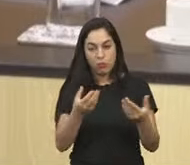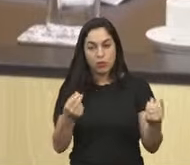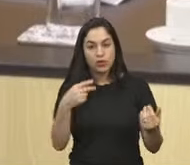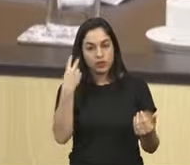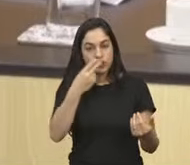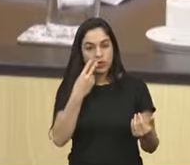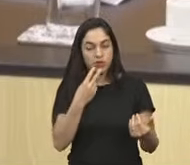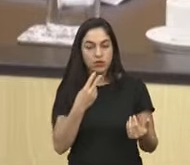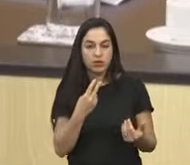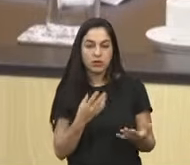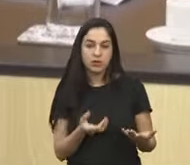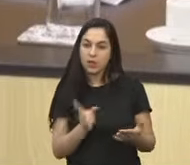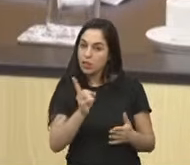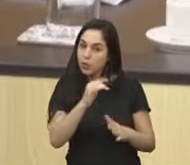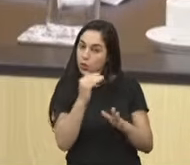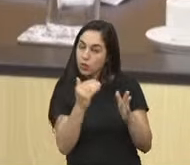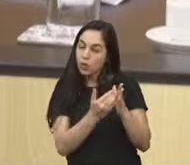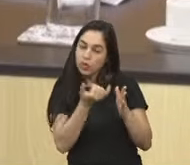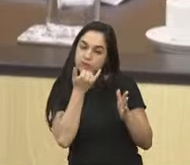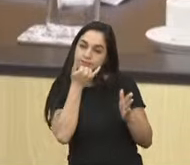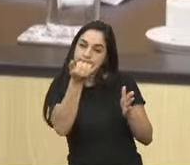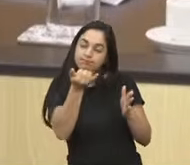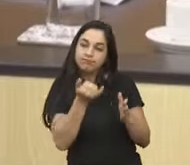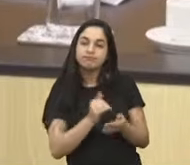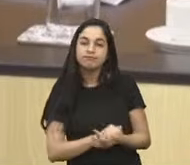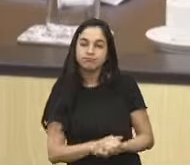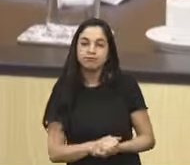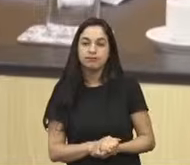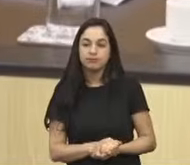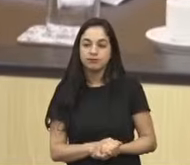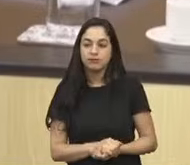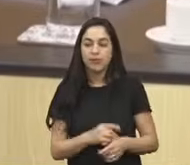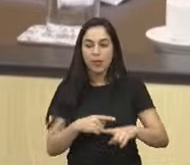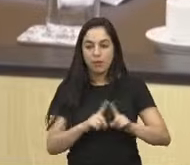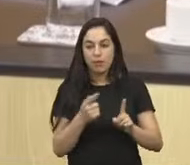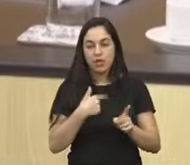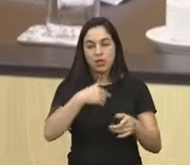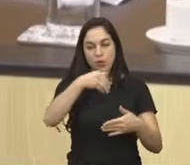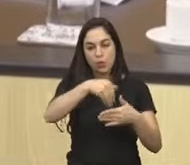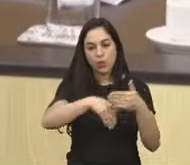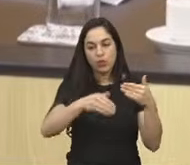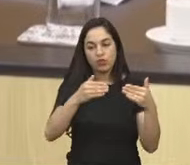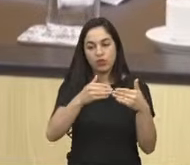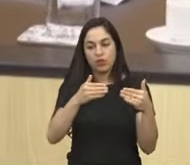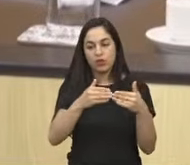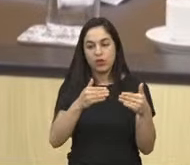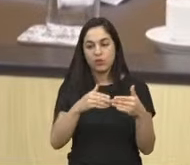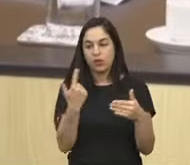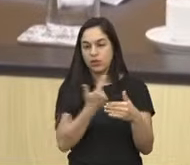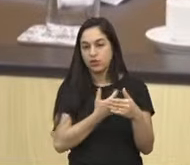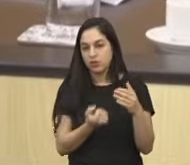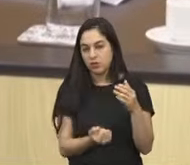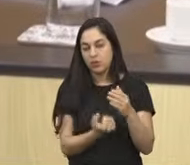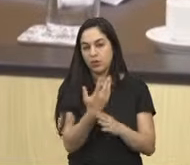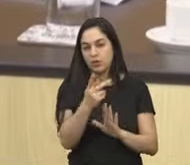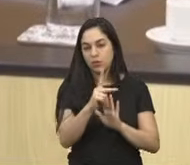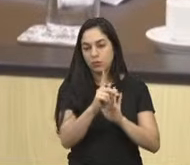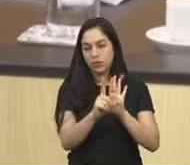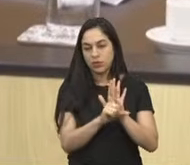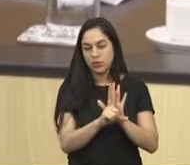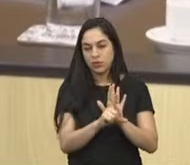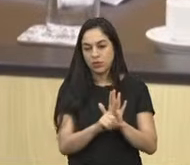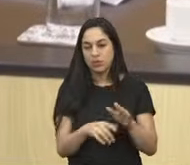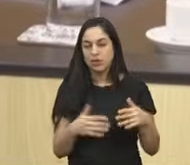não utilizei o termo todos os vereadores, mas meu voto é favorável, até porque a gente que partiu com o projeto aqui, eu acho que a gente vai